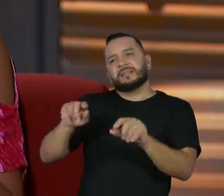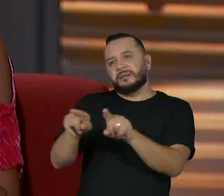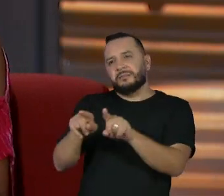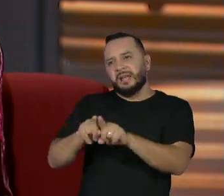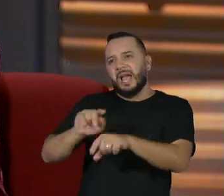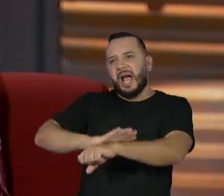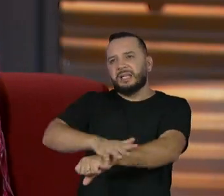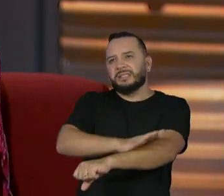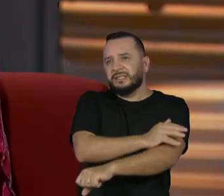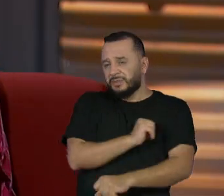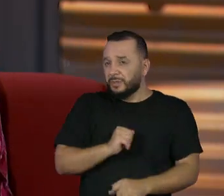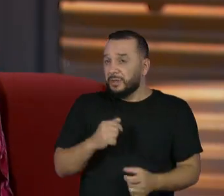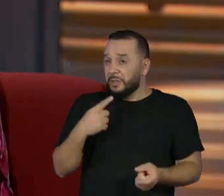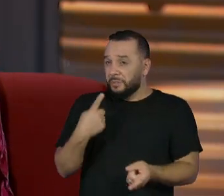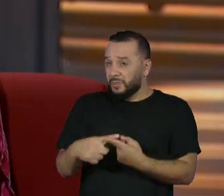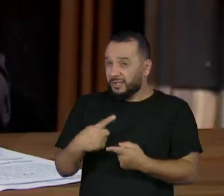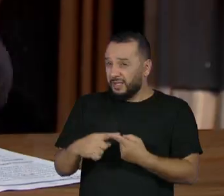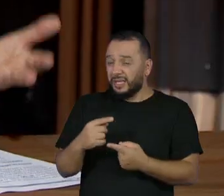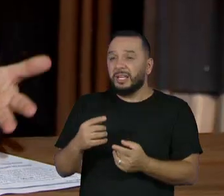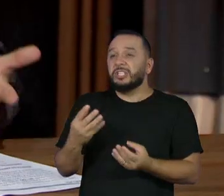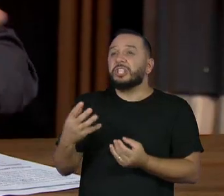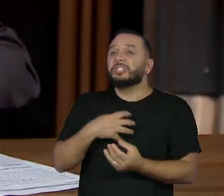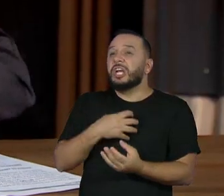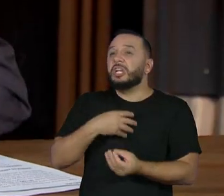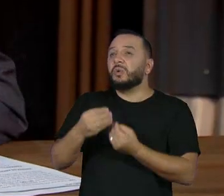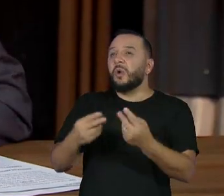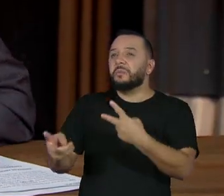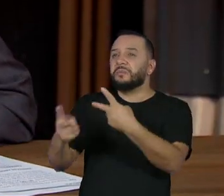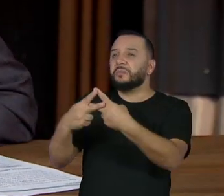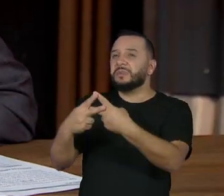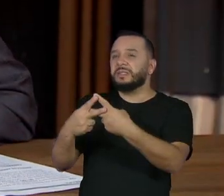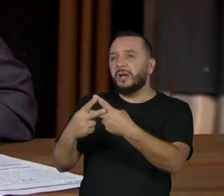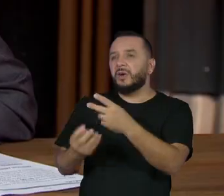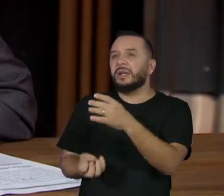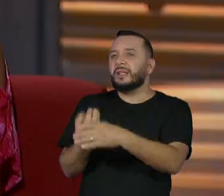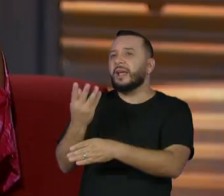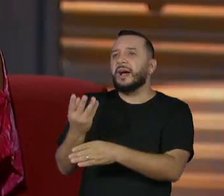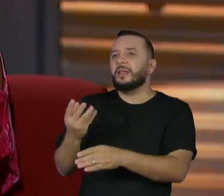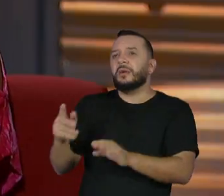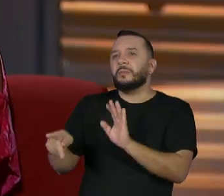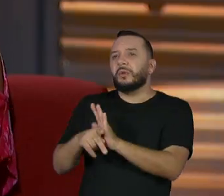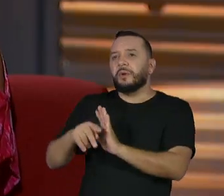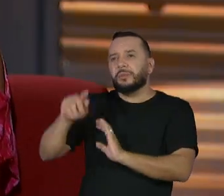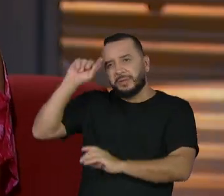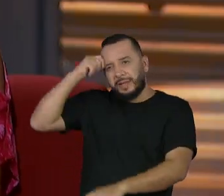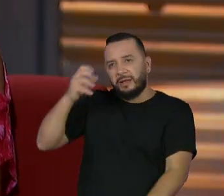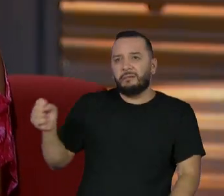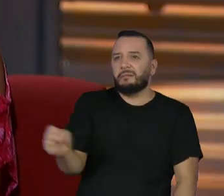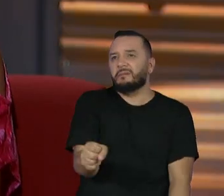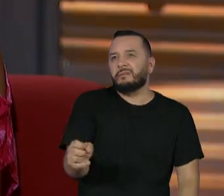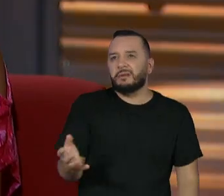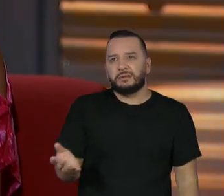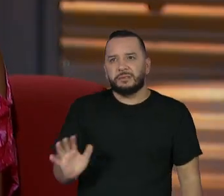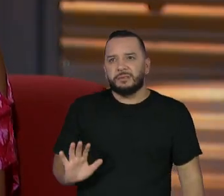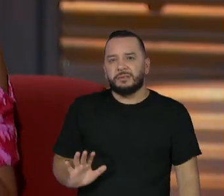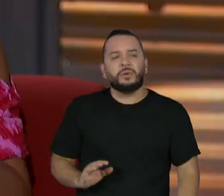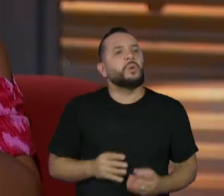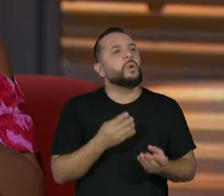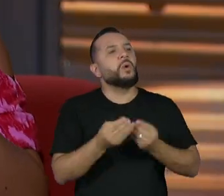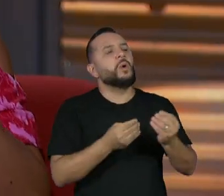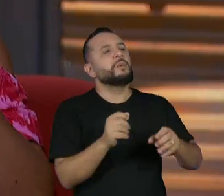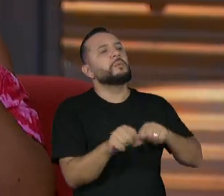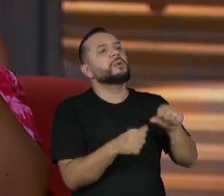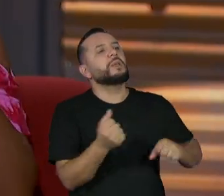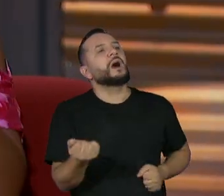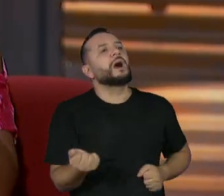construídos especificamente para uma parcela. E como mudar isso, Tamires? Na minha avaliação, a gente consegue mudar isso a partir